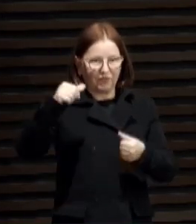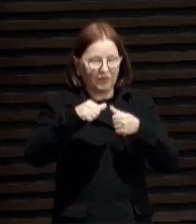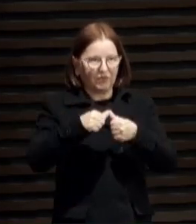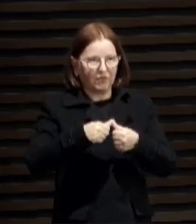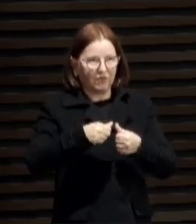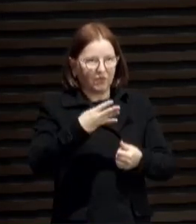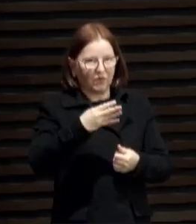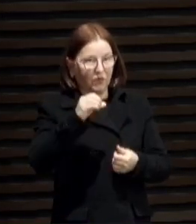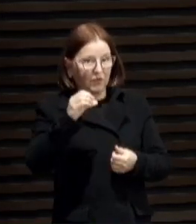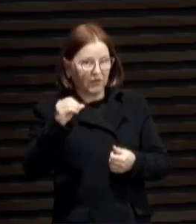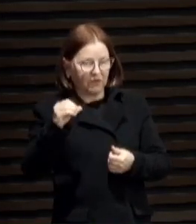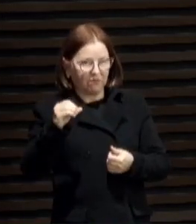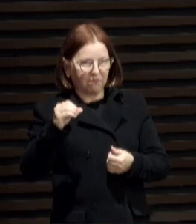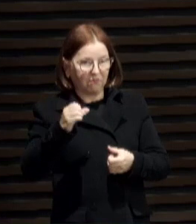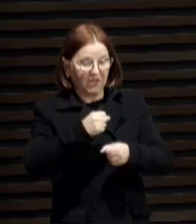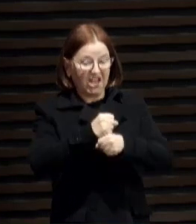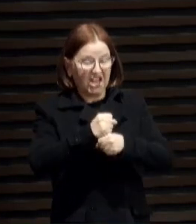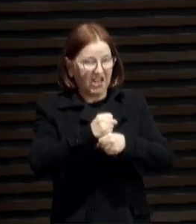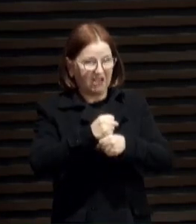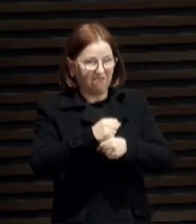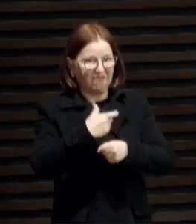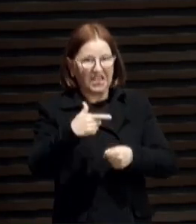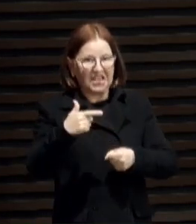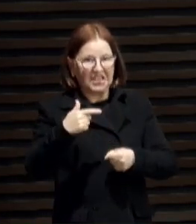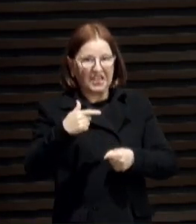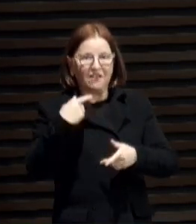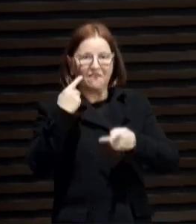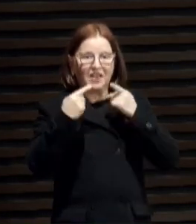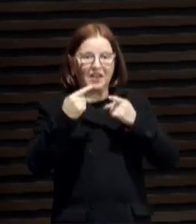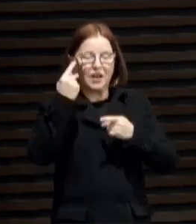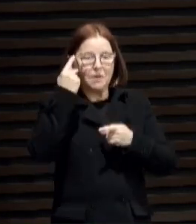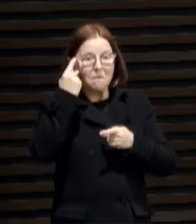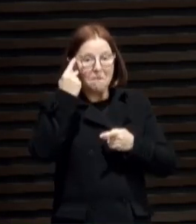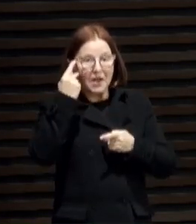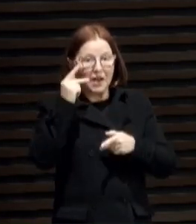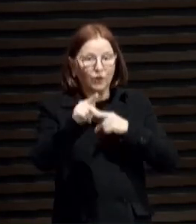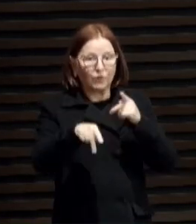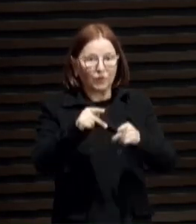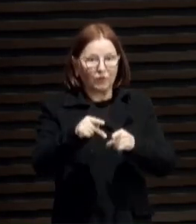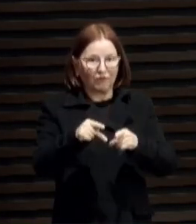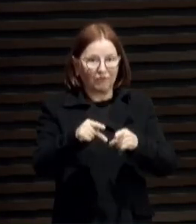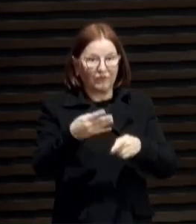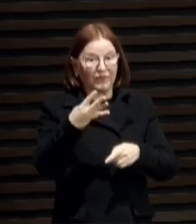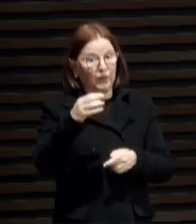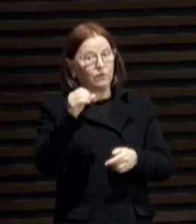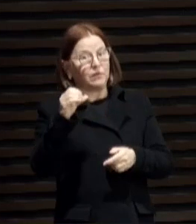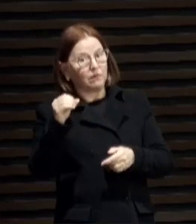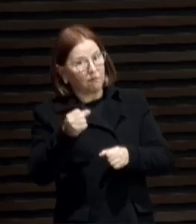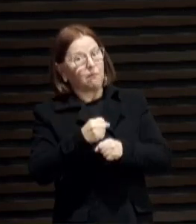400 anos sem falar com o povo depois de Malaquias. 400 anos Deus se